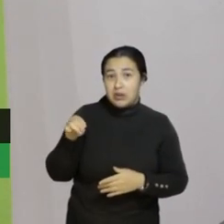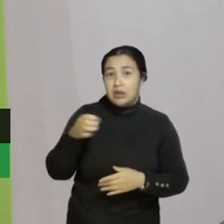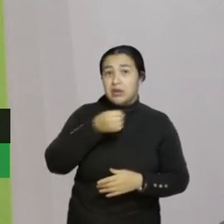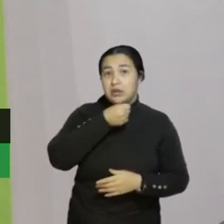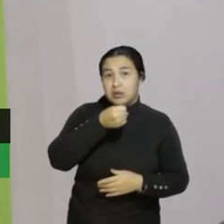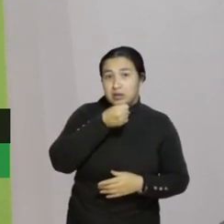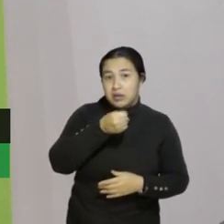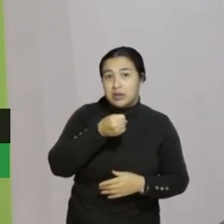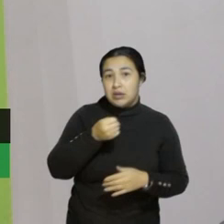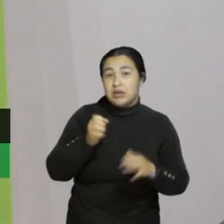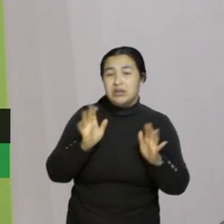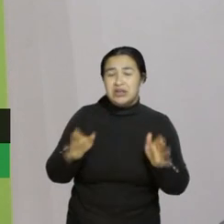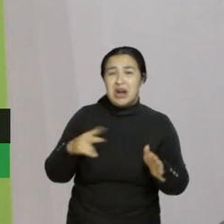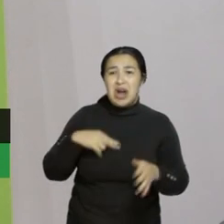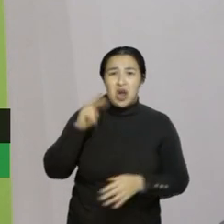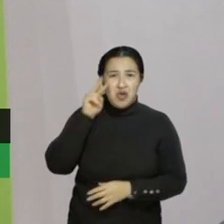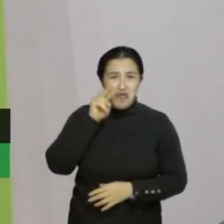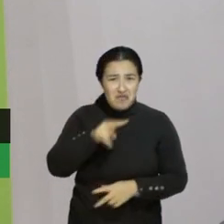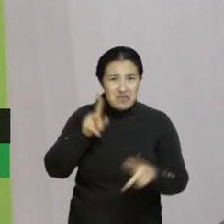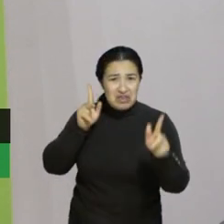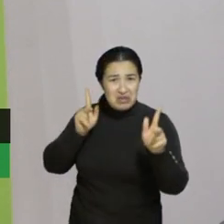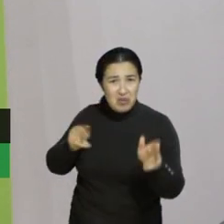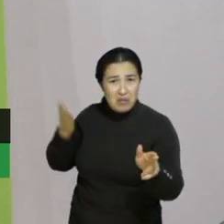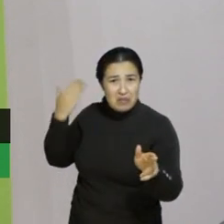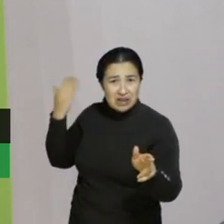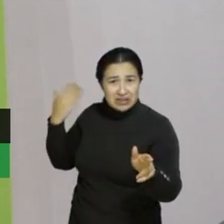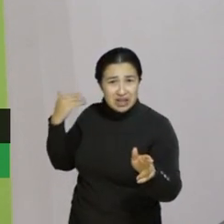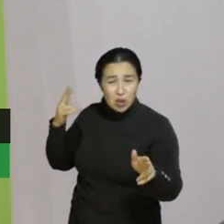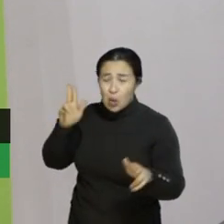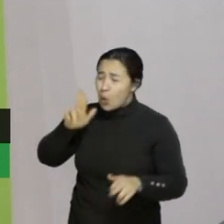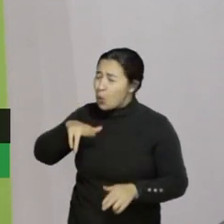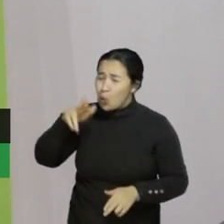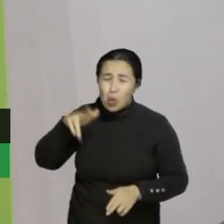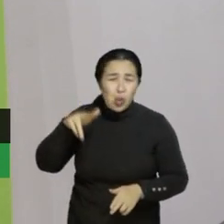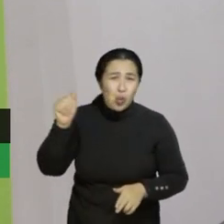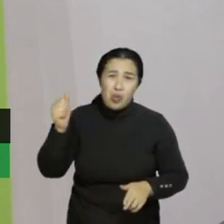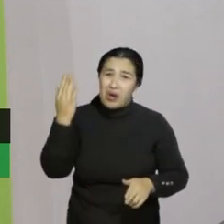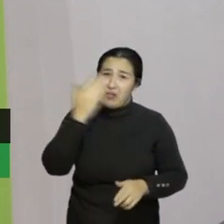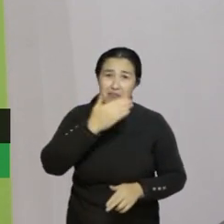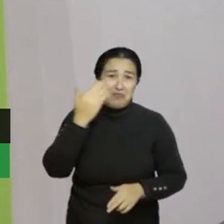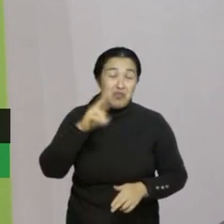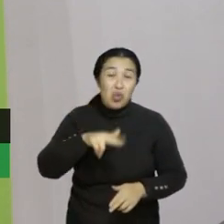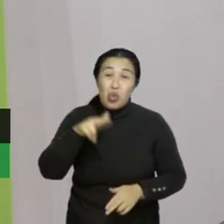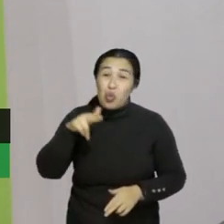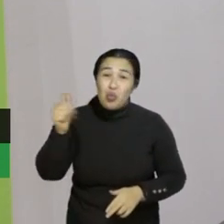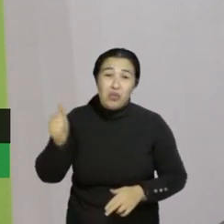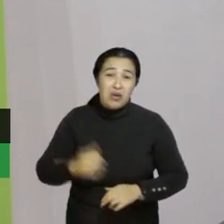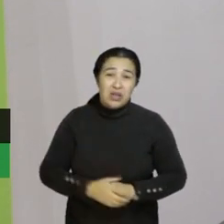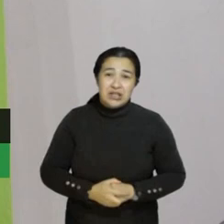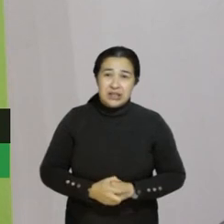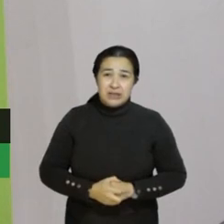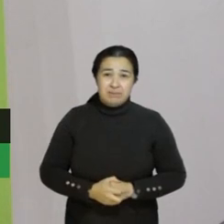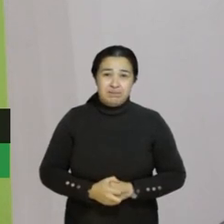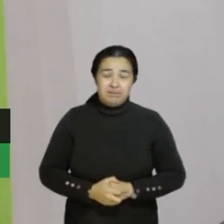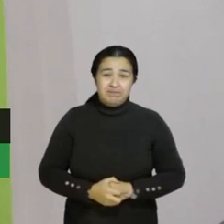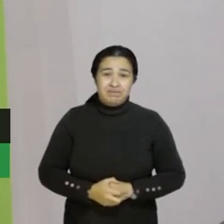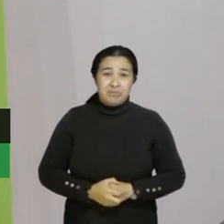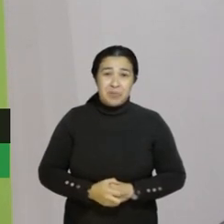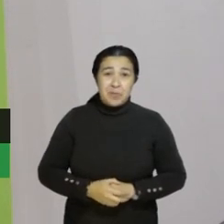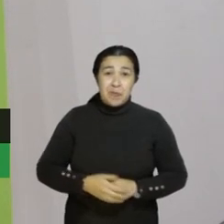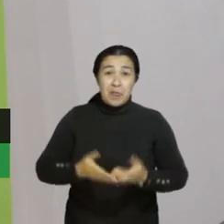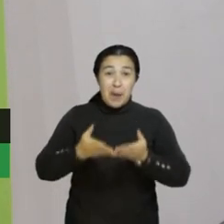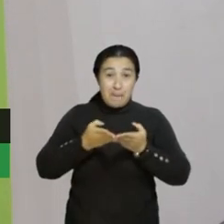TV, eu nunca vi algo igual, Mário, deputado Napoleão. Algo surreal, de pegarmos o